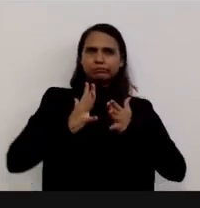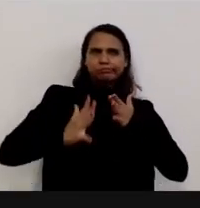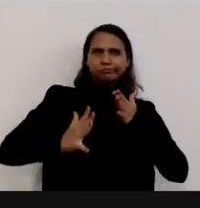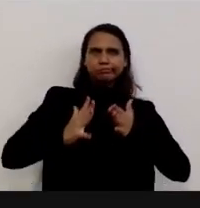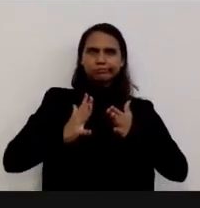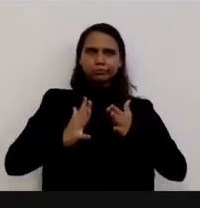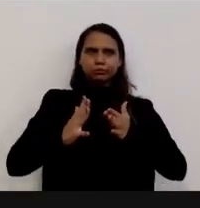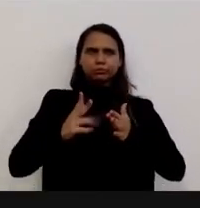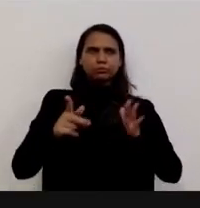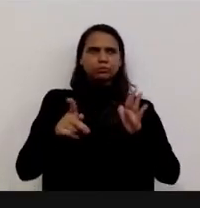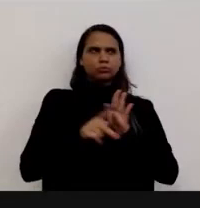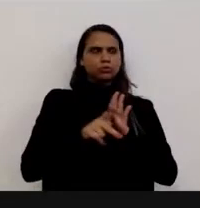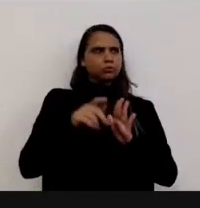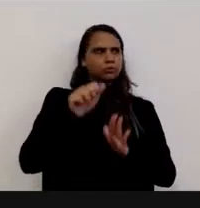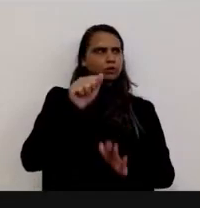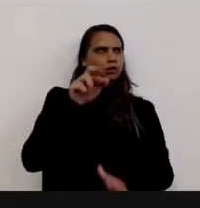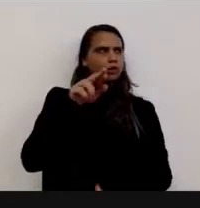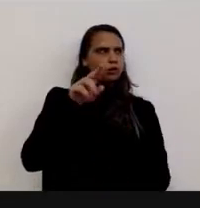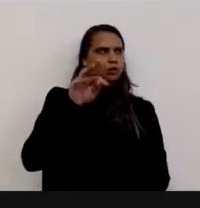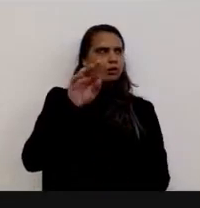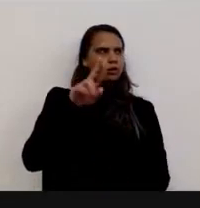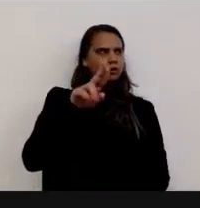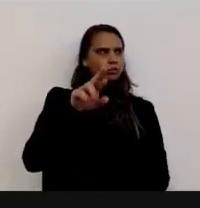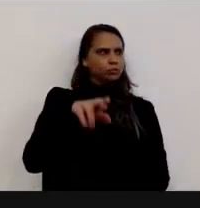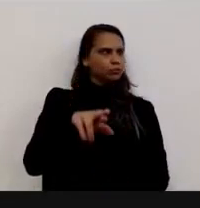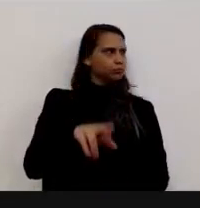o Arthur Wesley.